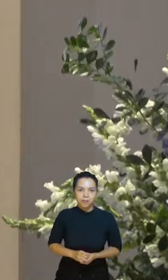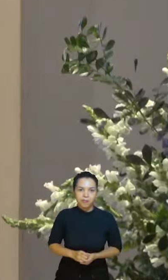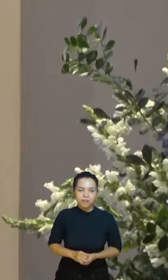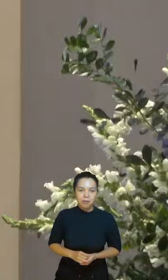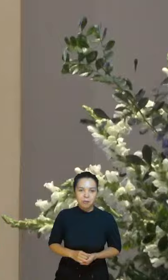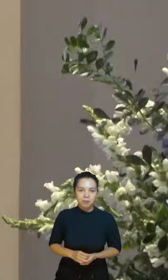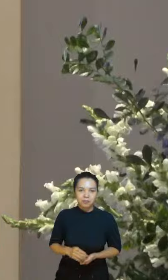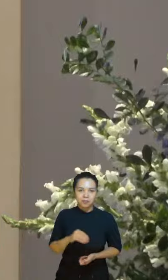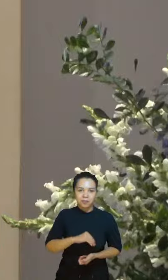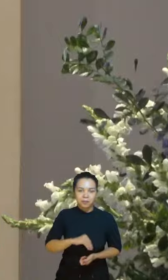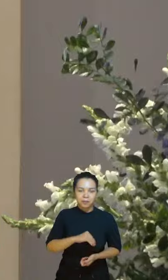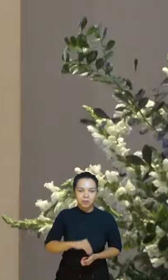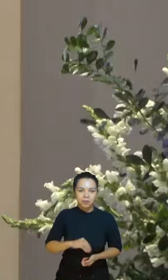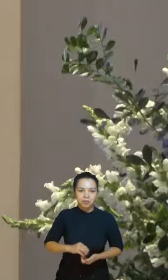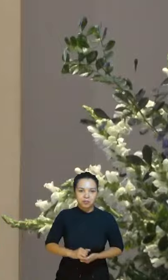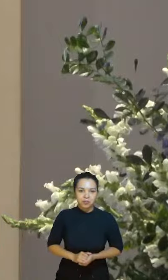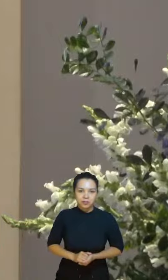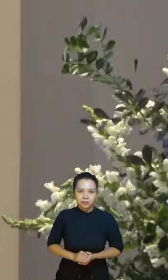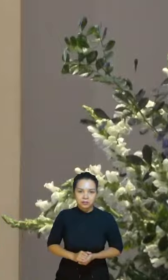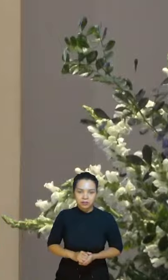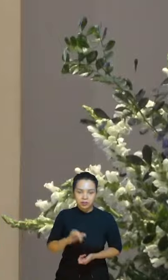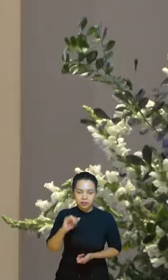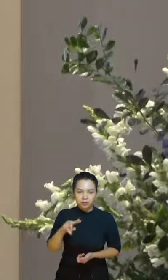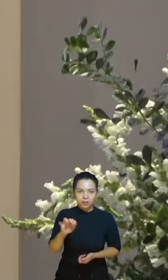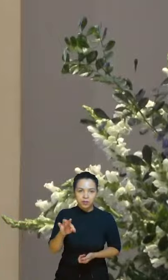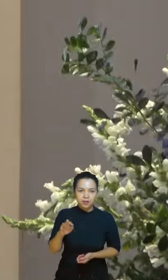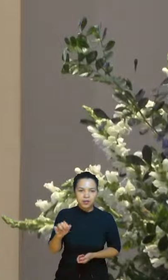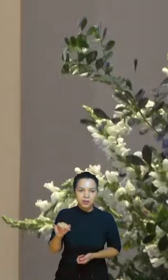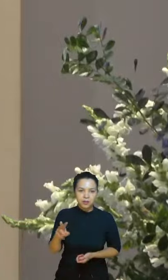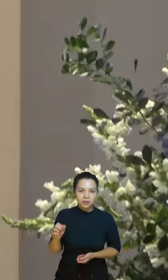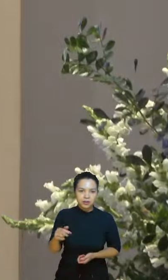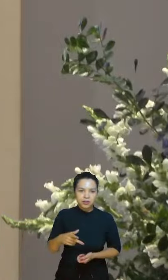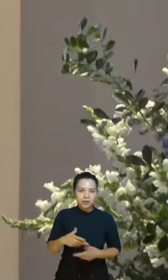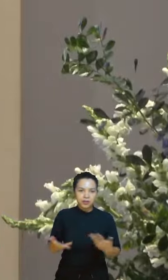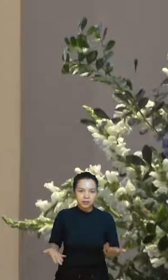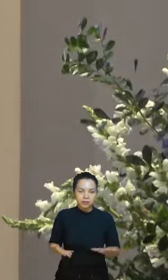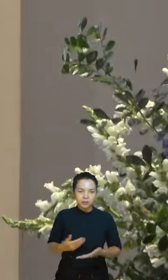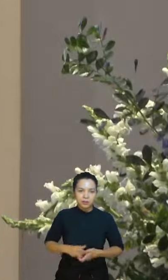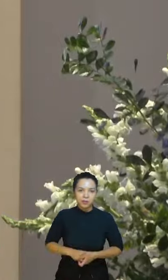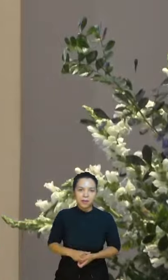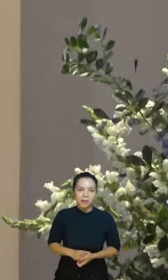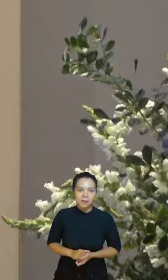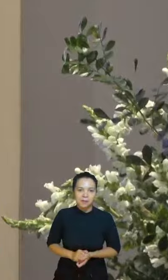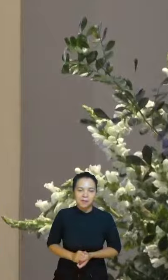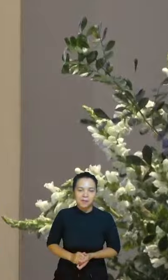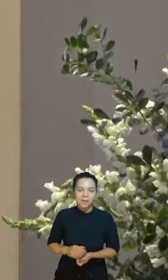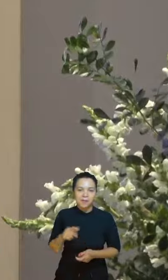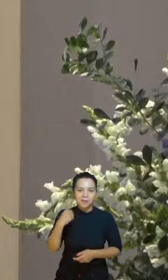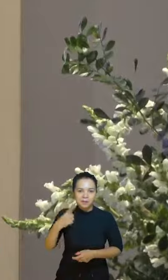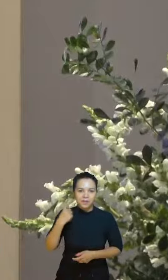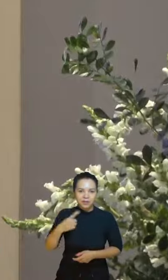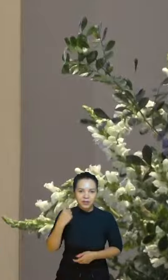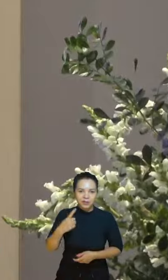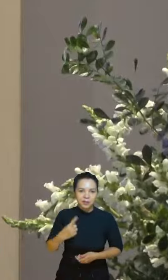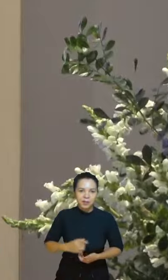pouco pelo Deputado Ivan a quem Saúdo nesta oportunidade que também é